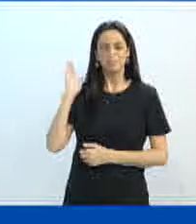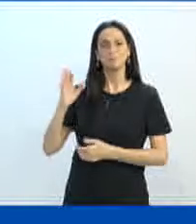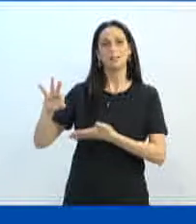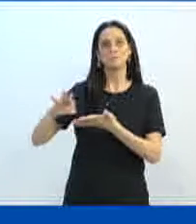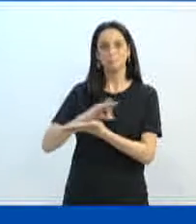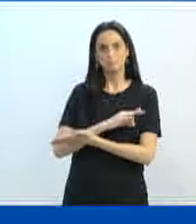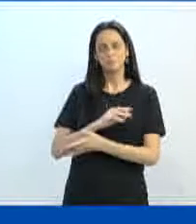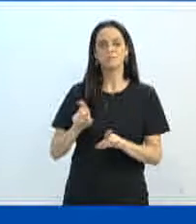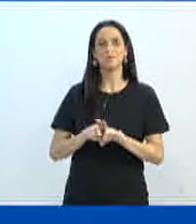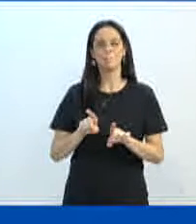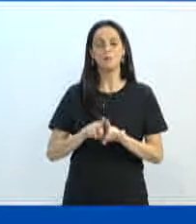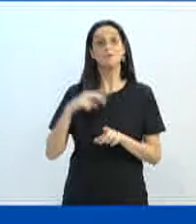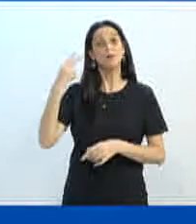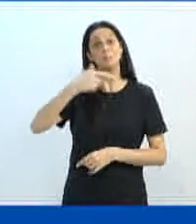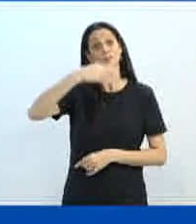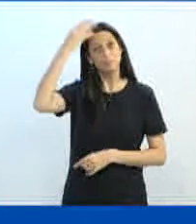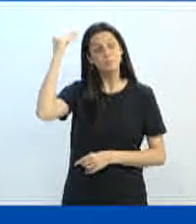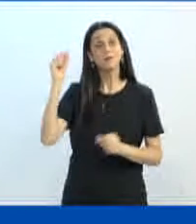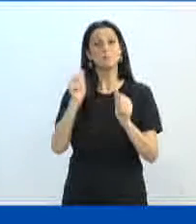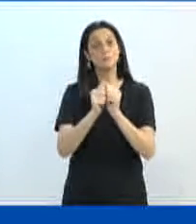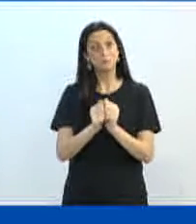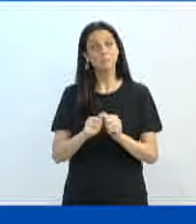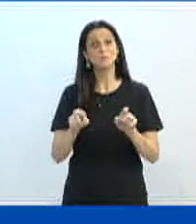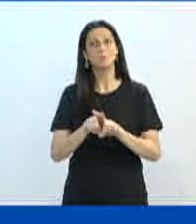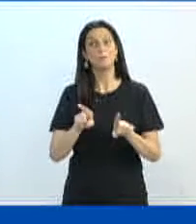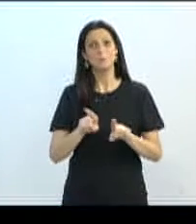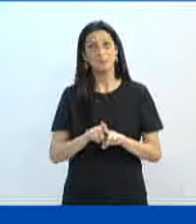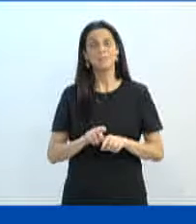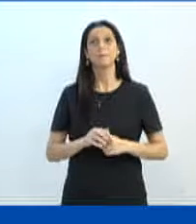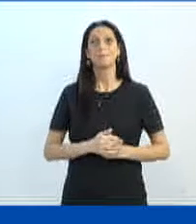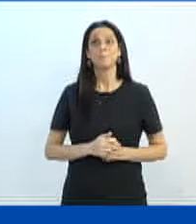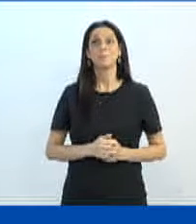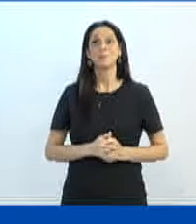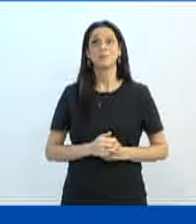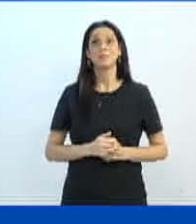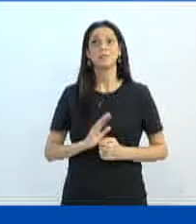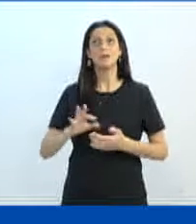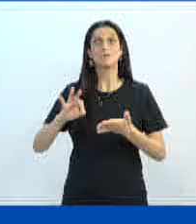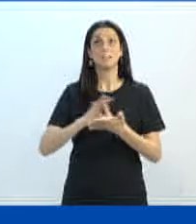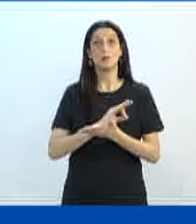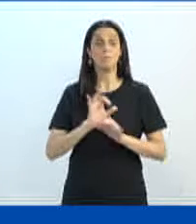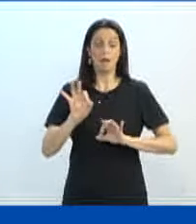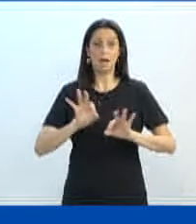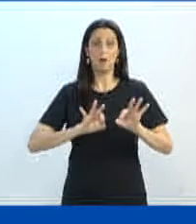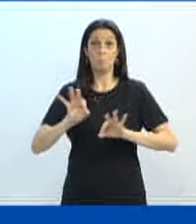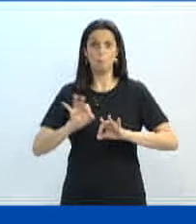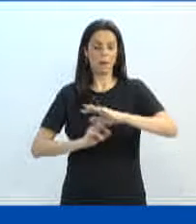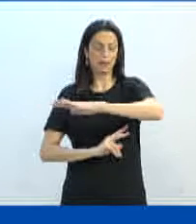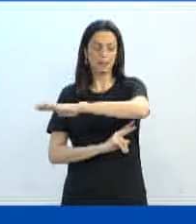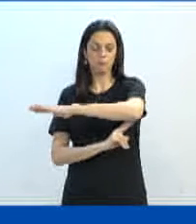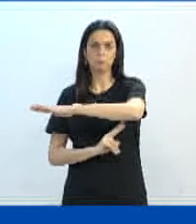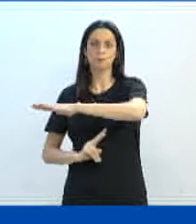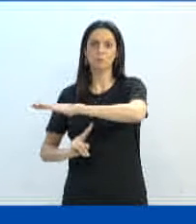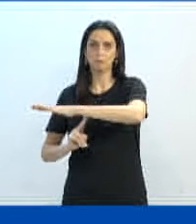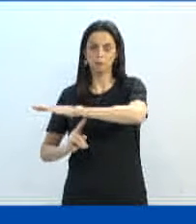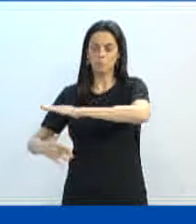O vereador Alexandre Matias esteve presente, daquelas contenções, né, lá do nosso grande Garcia.